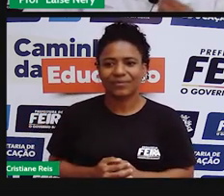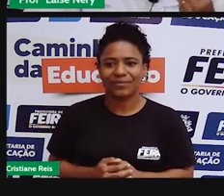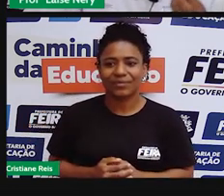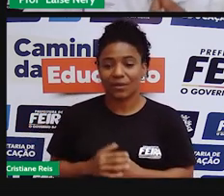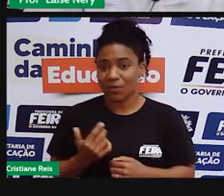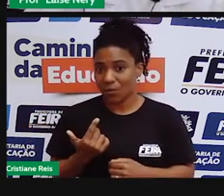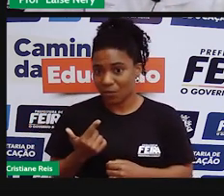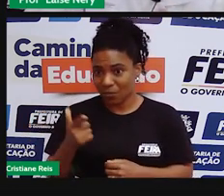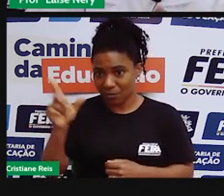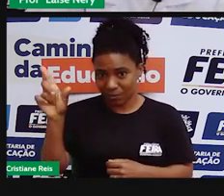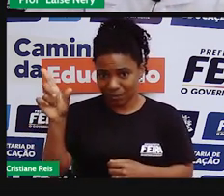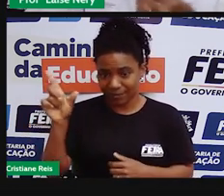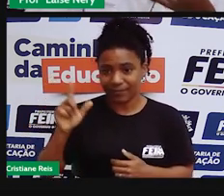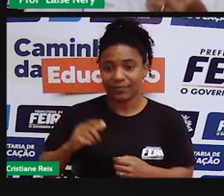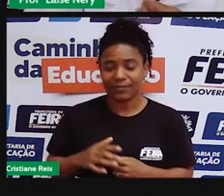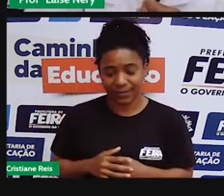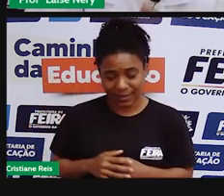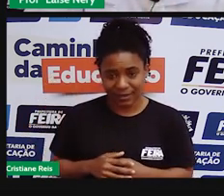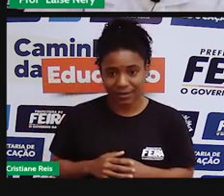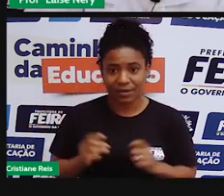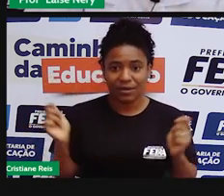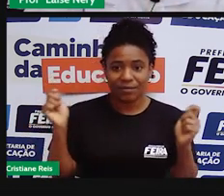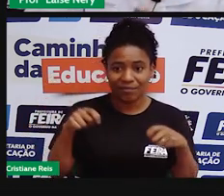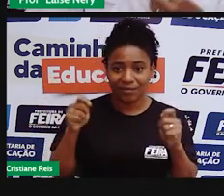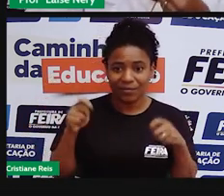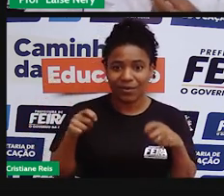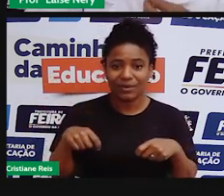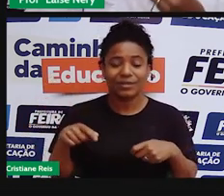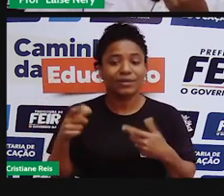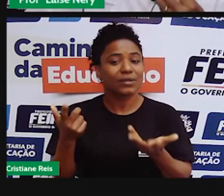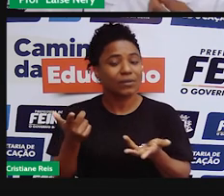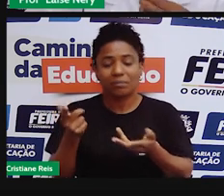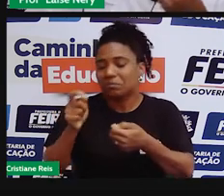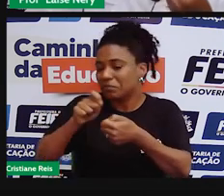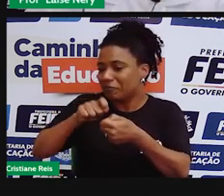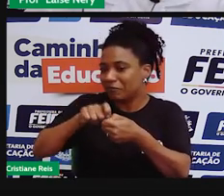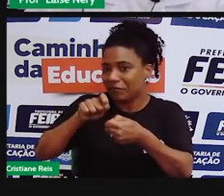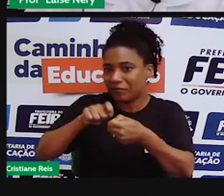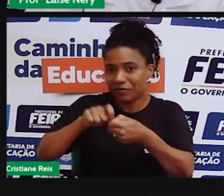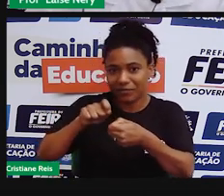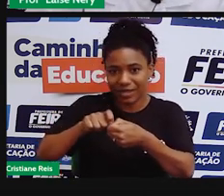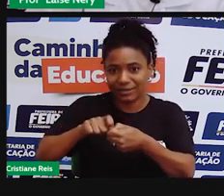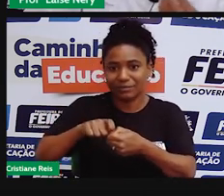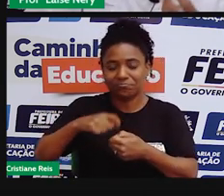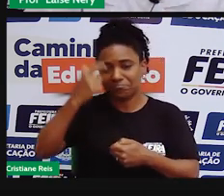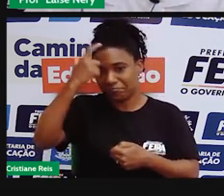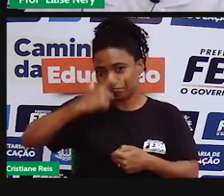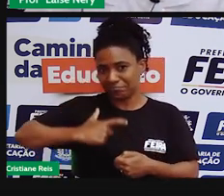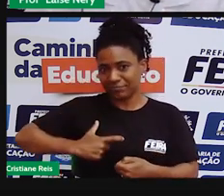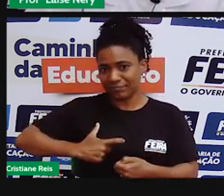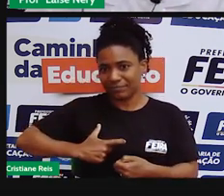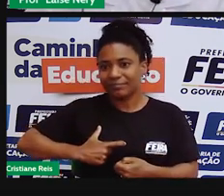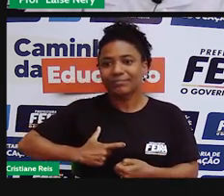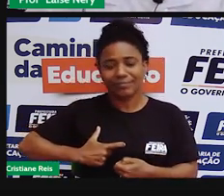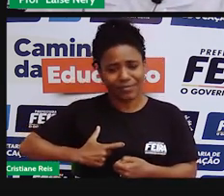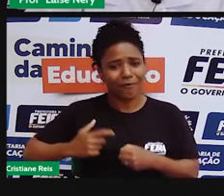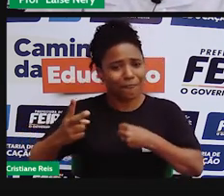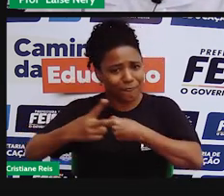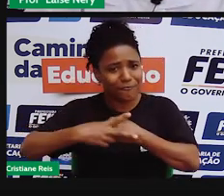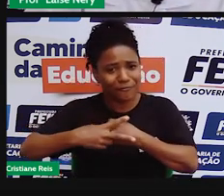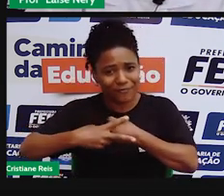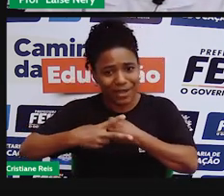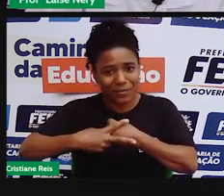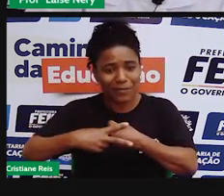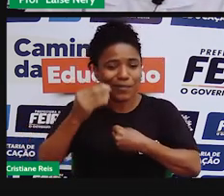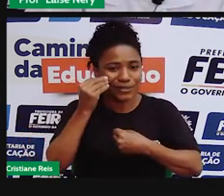ou seja sempre uma palavra expressa algo que alguém fez ao que pode ser feito por alguém aquela palavra é um verbo que